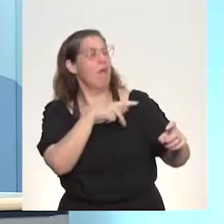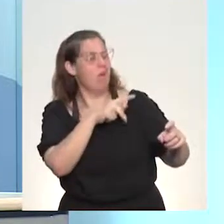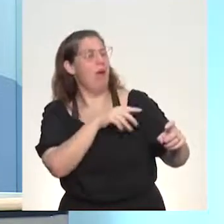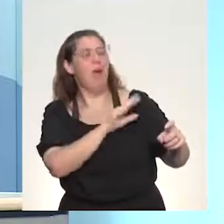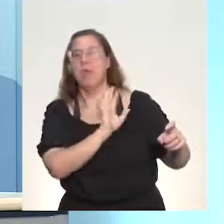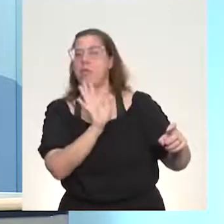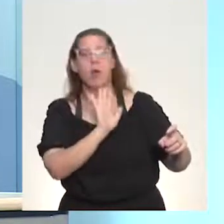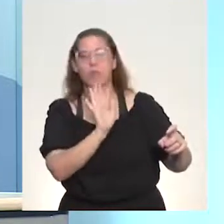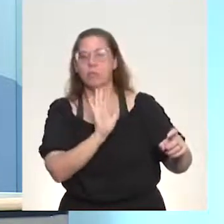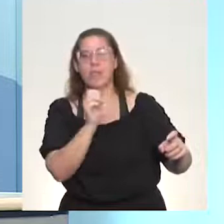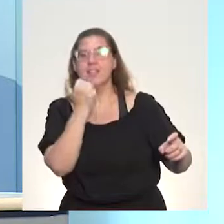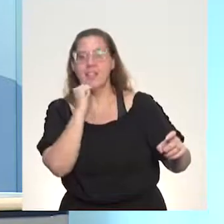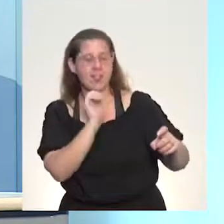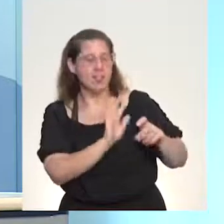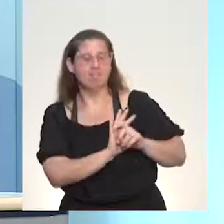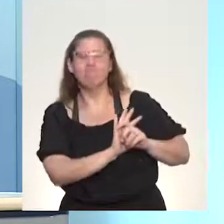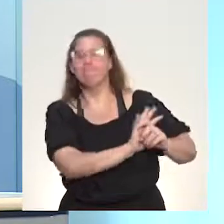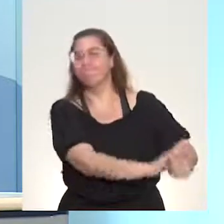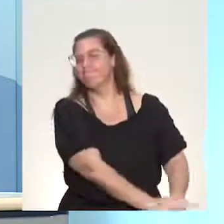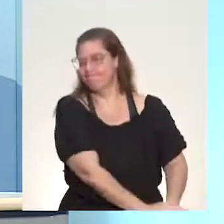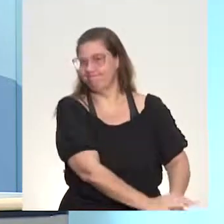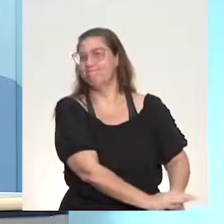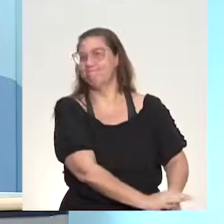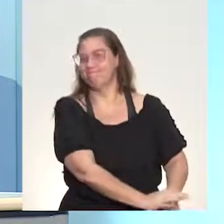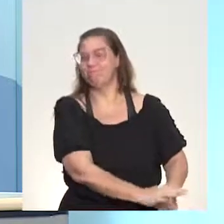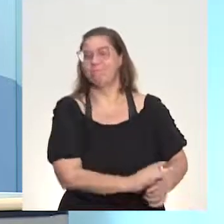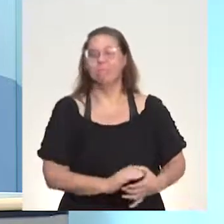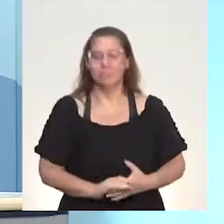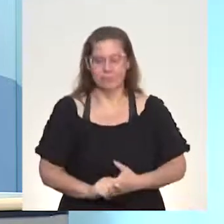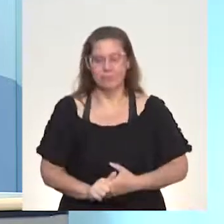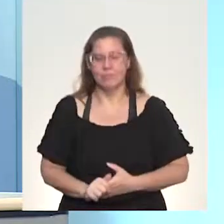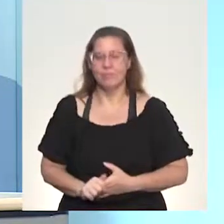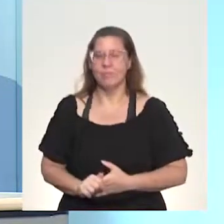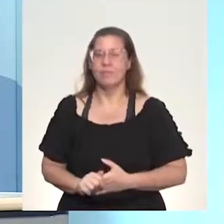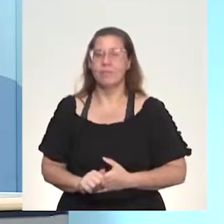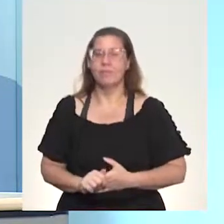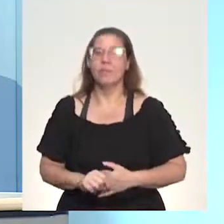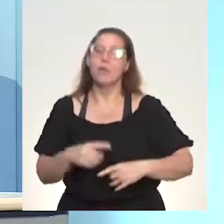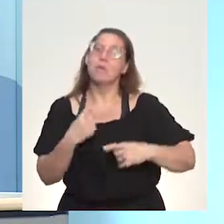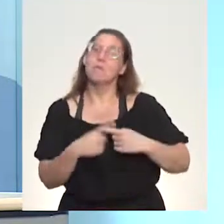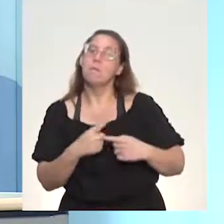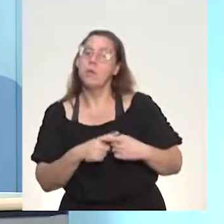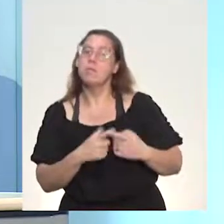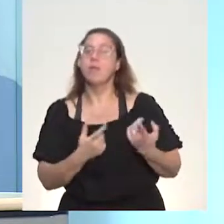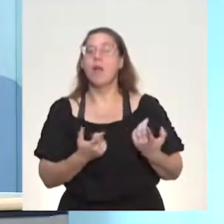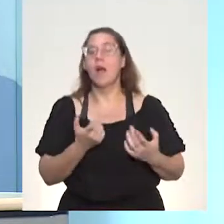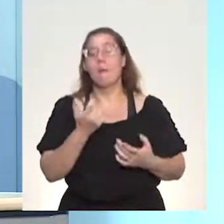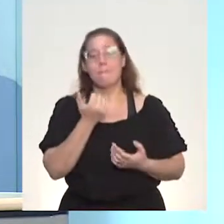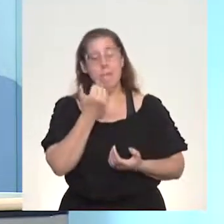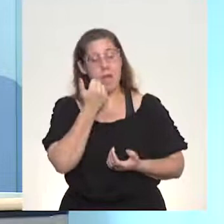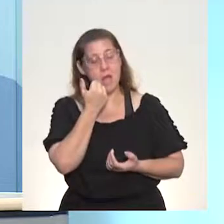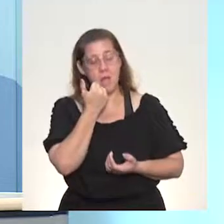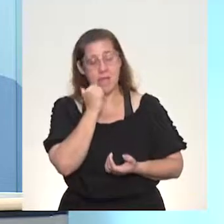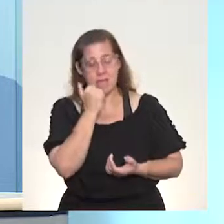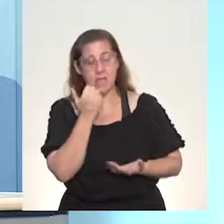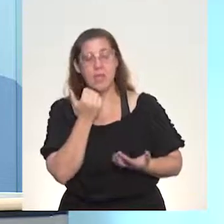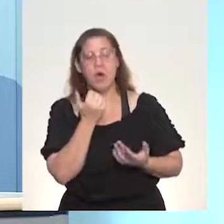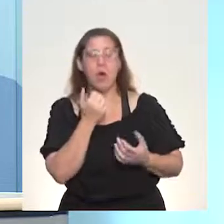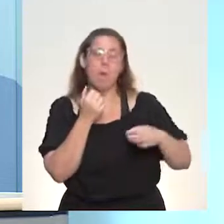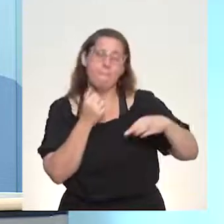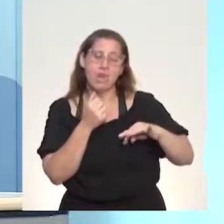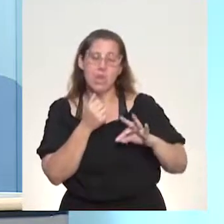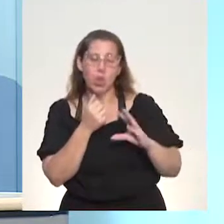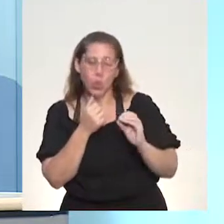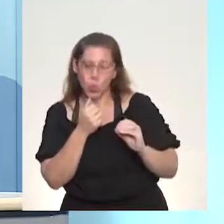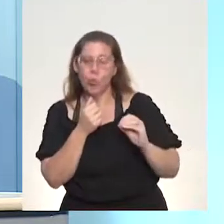esse obscurantismo é sinônimo nesse sentido de mistificado, né? Ou de mito, tá